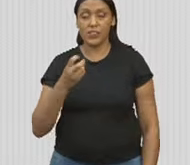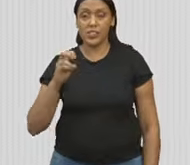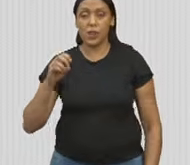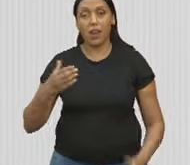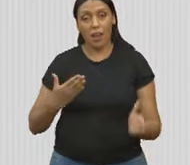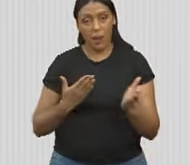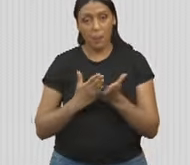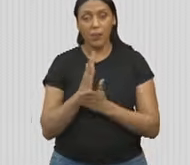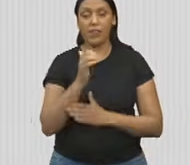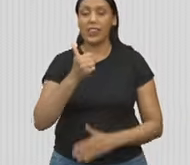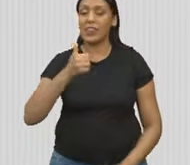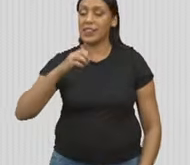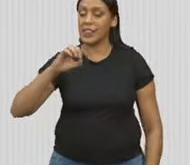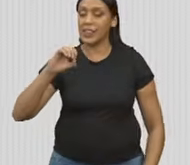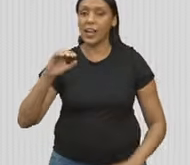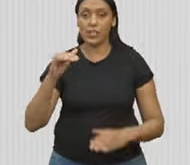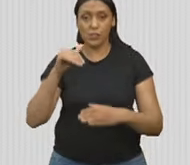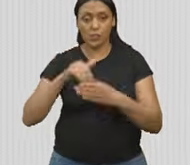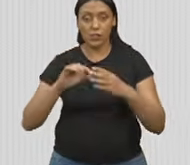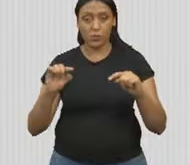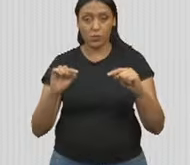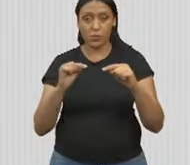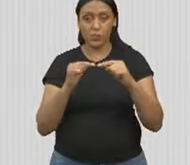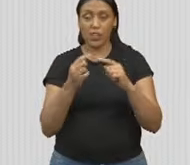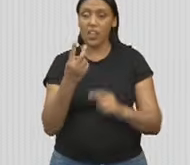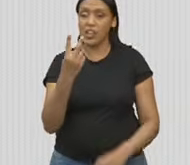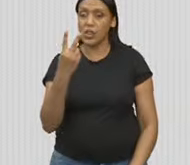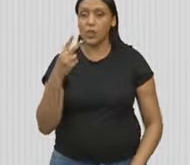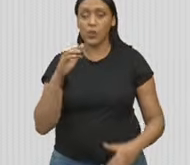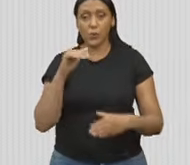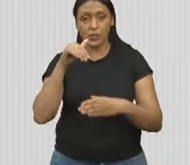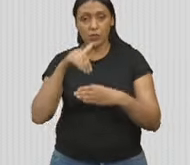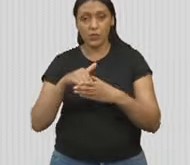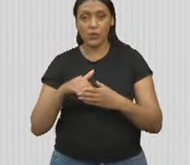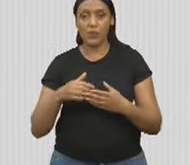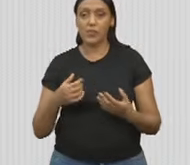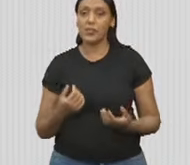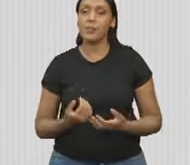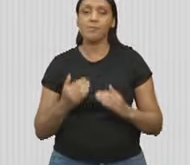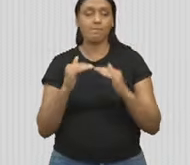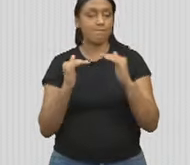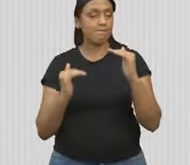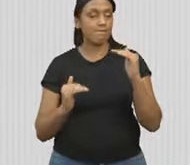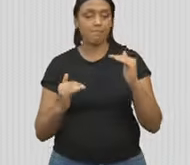com 10 votos favoráveis e 2 votos contrários.